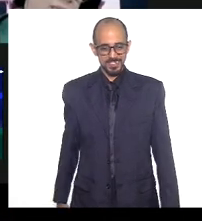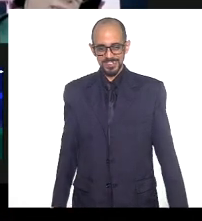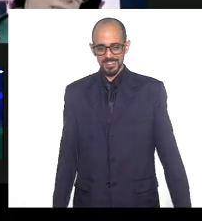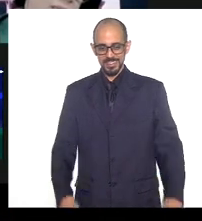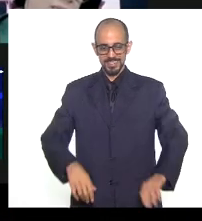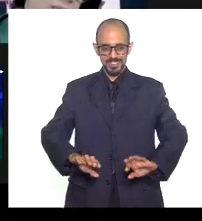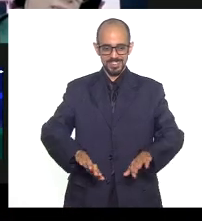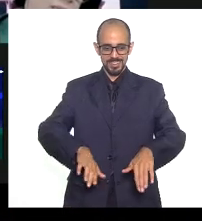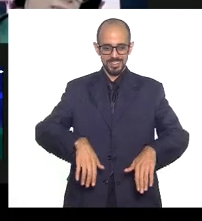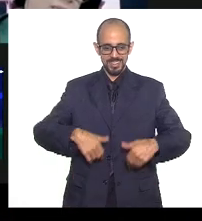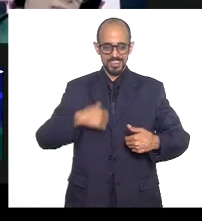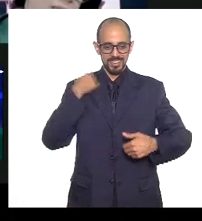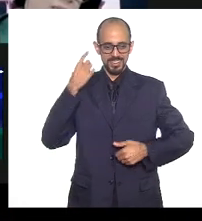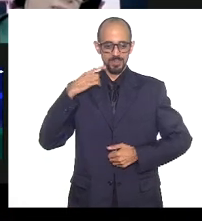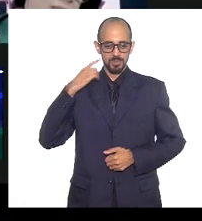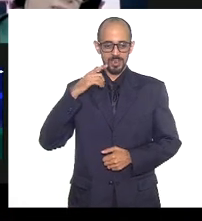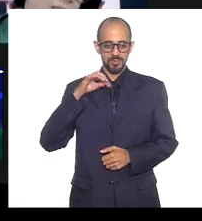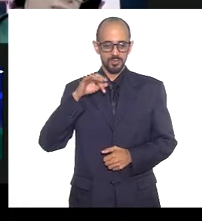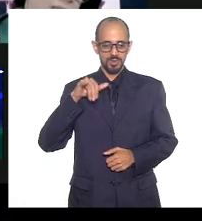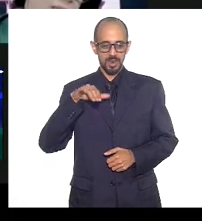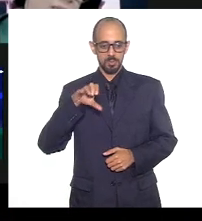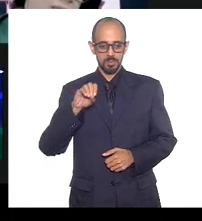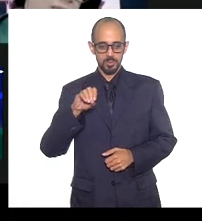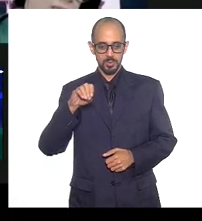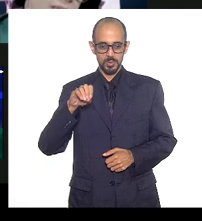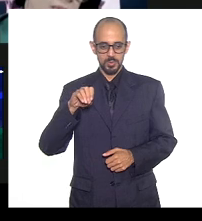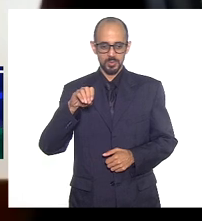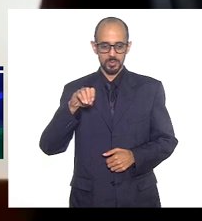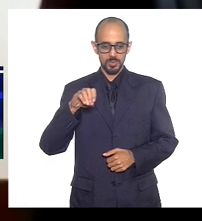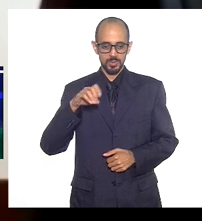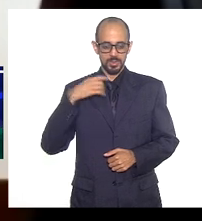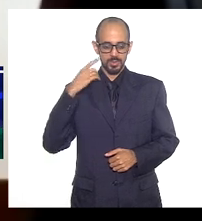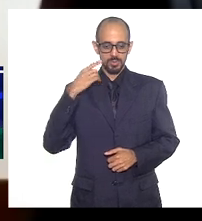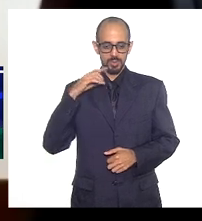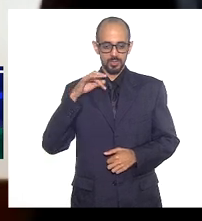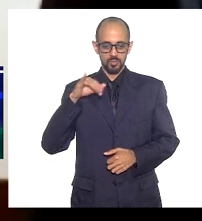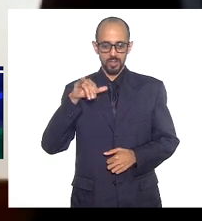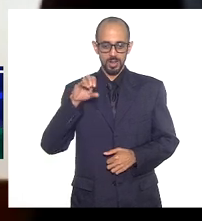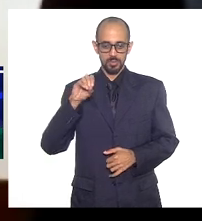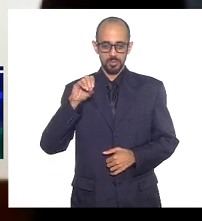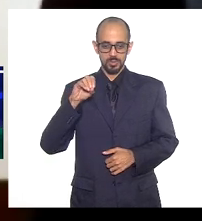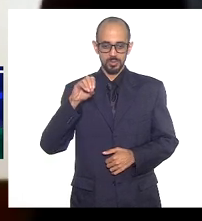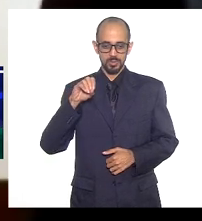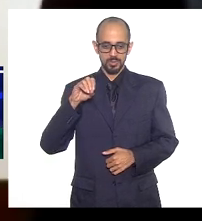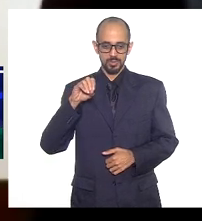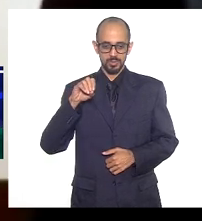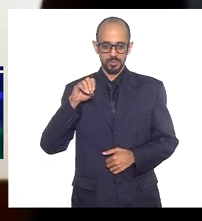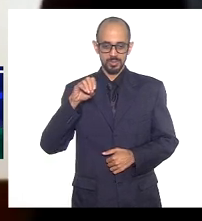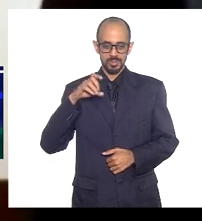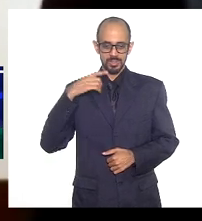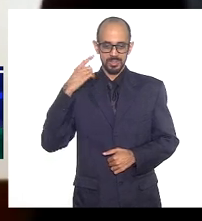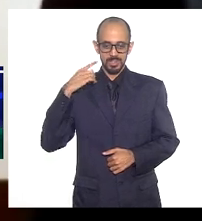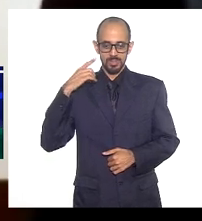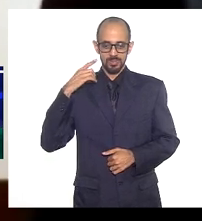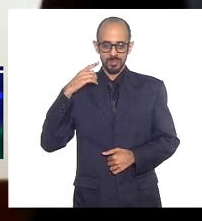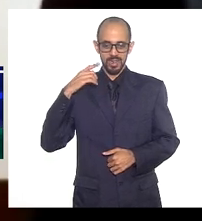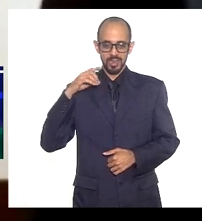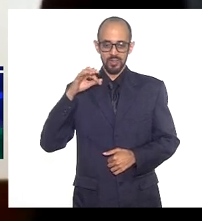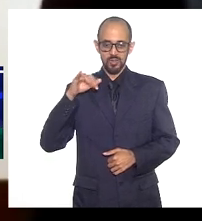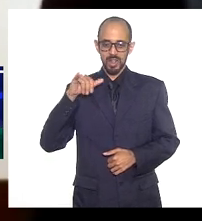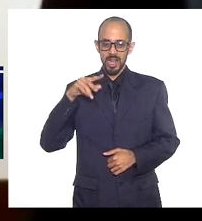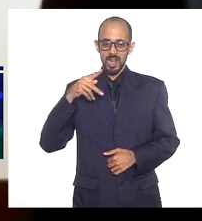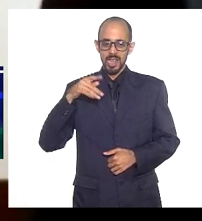deputado Fábio Silva deputado Fábio Silva deputado Felipe Soares